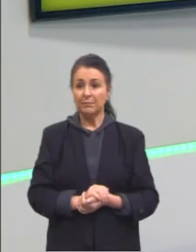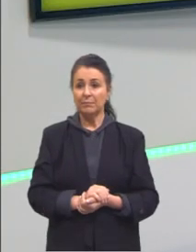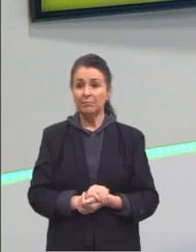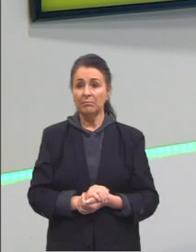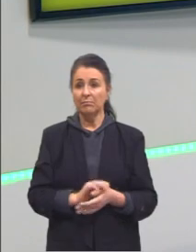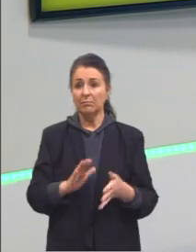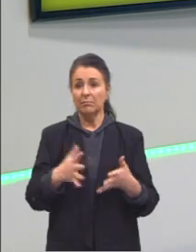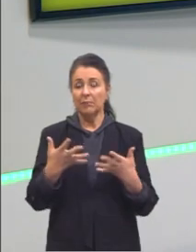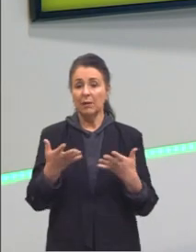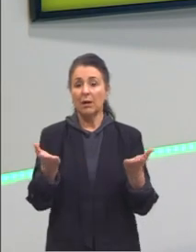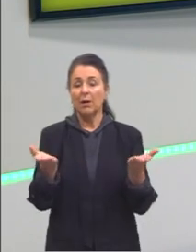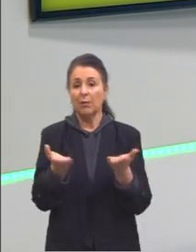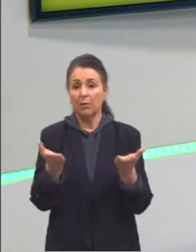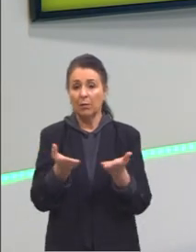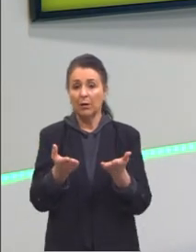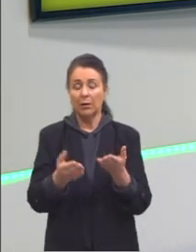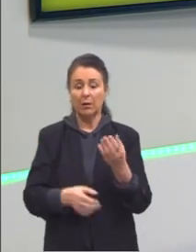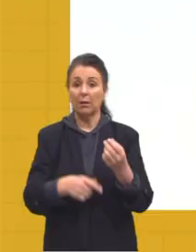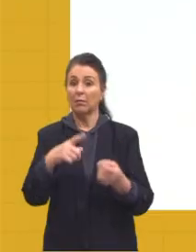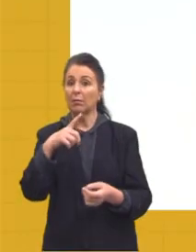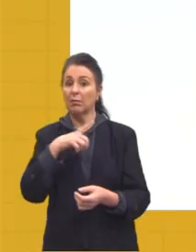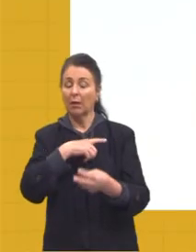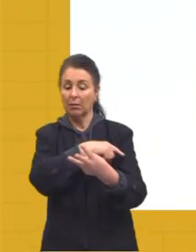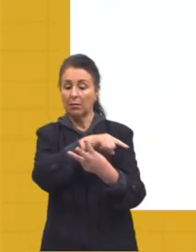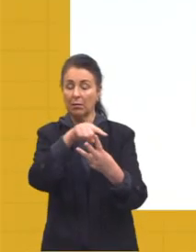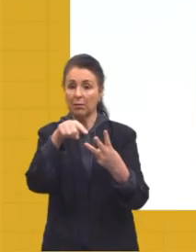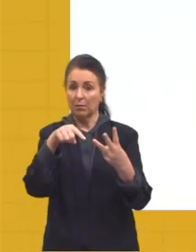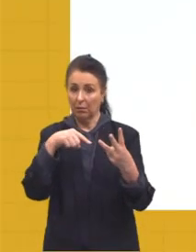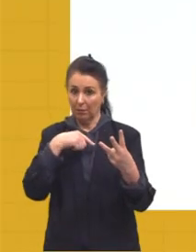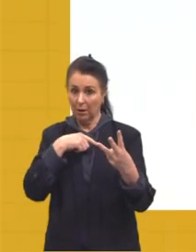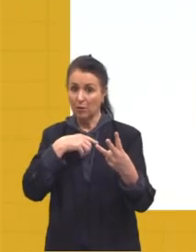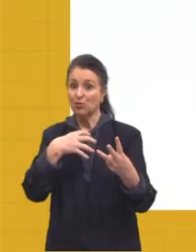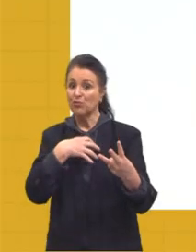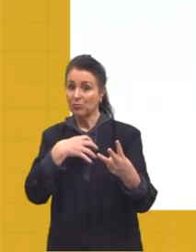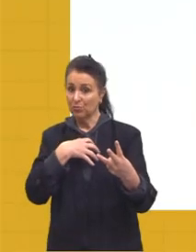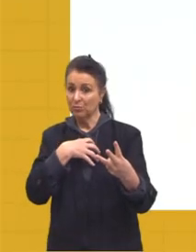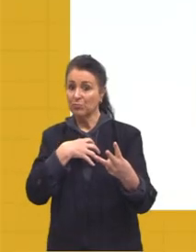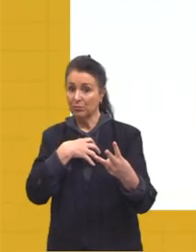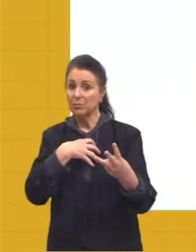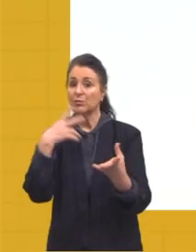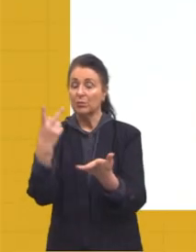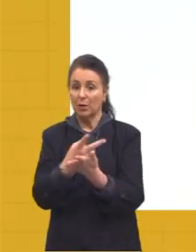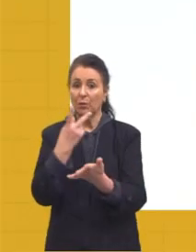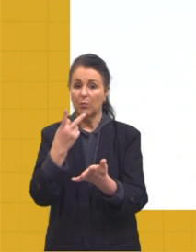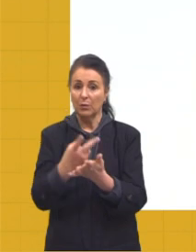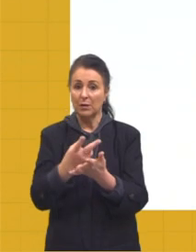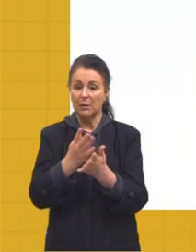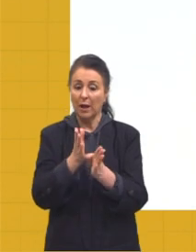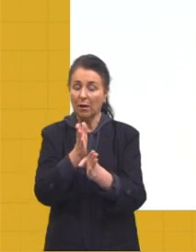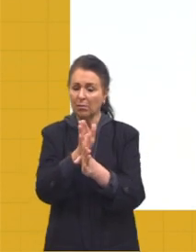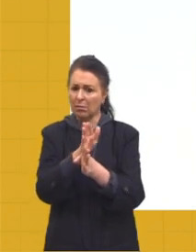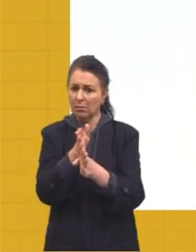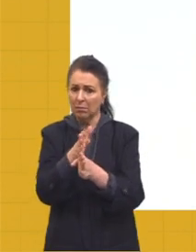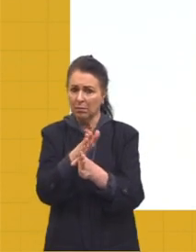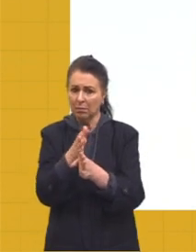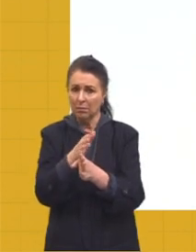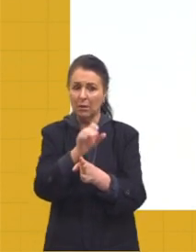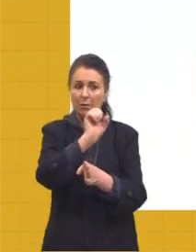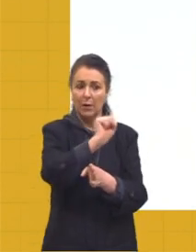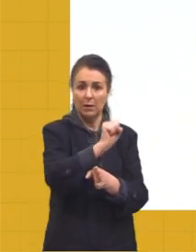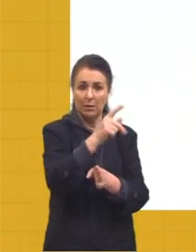bom então só que tem três jeitos dessa hibridização ocorrer tá ele pode formar um